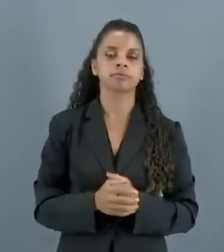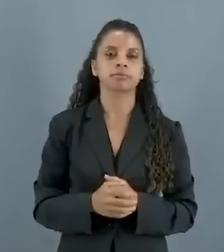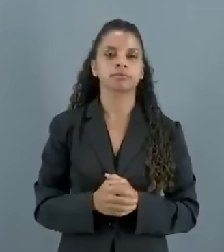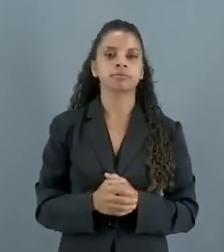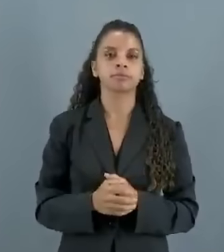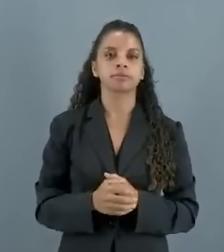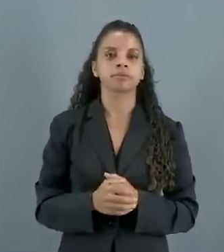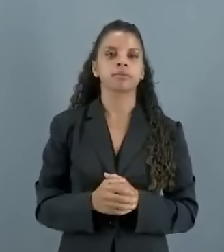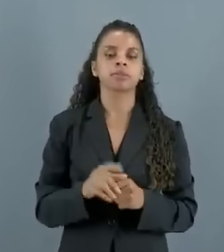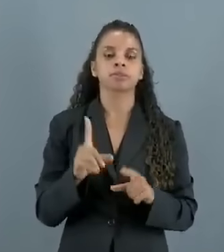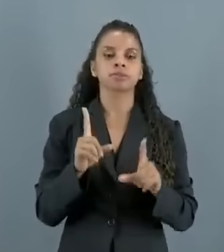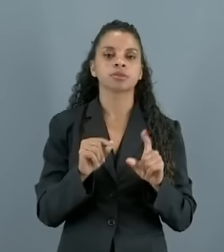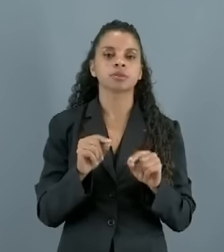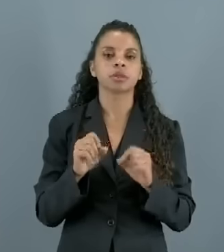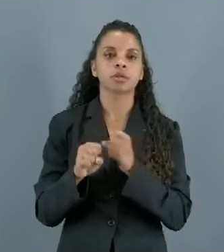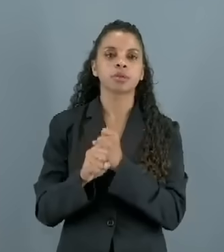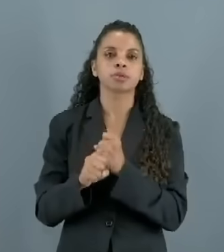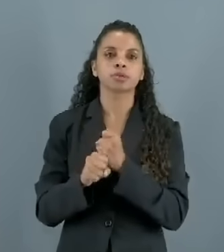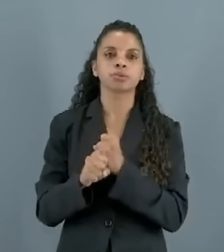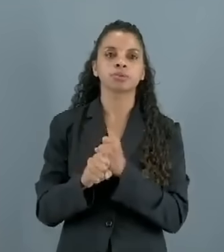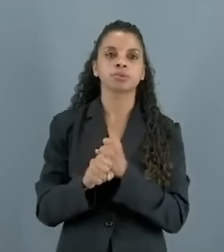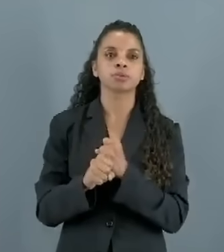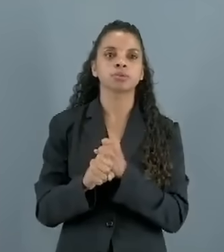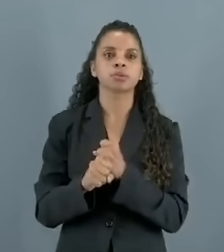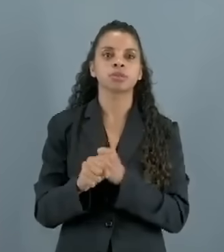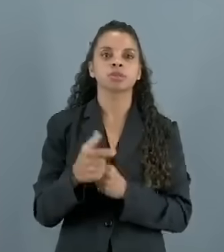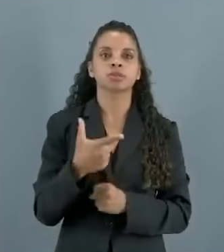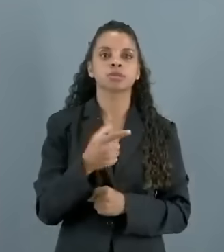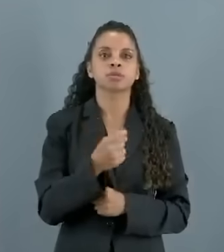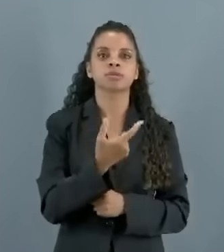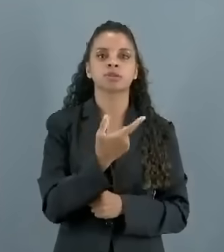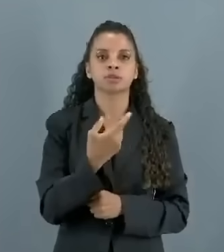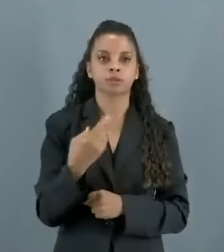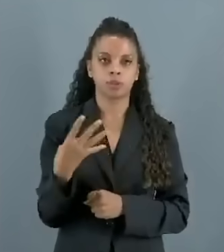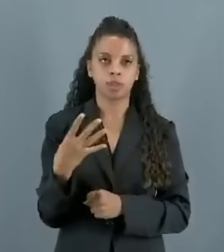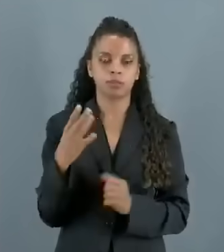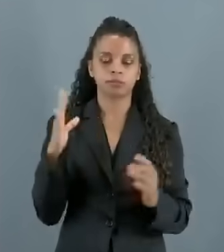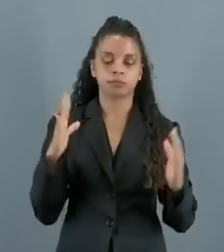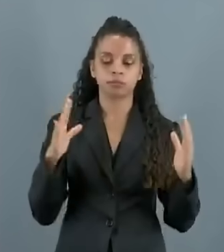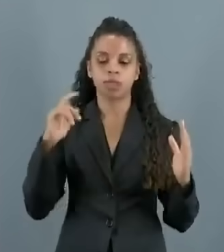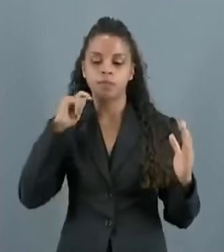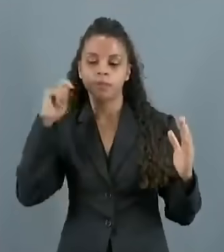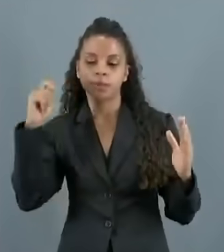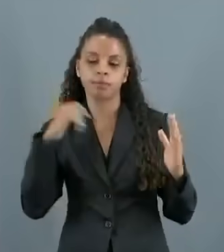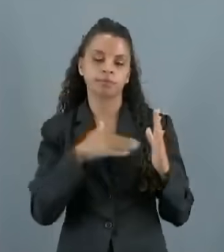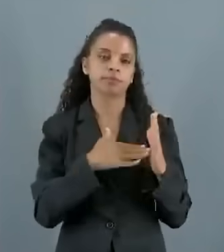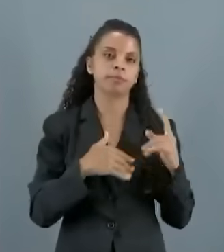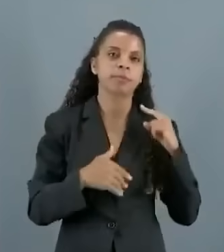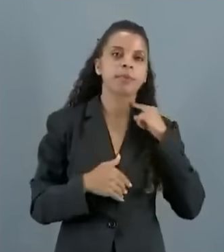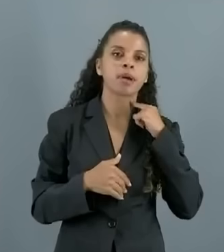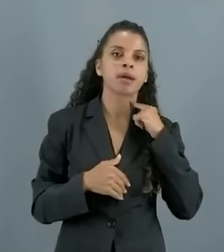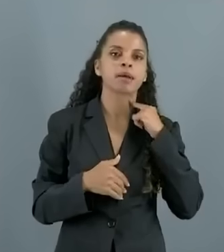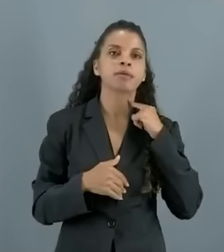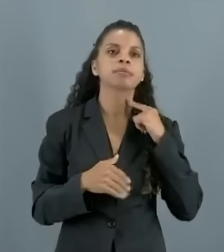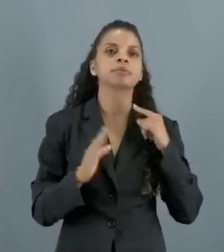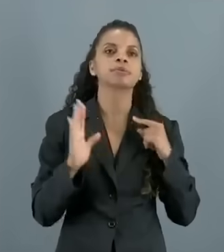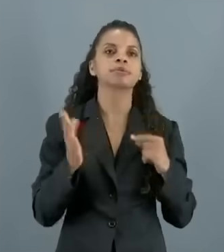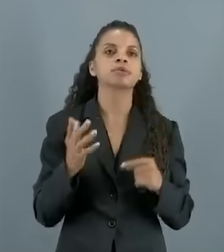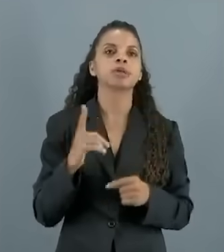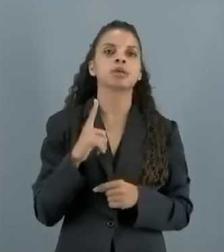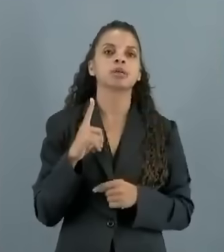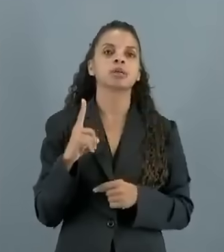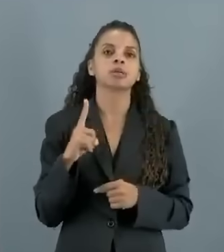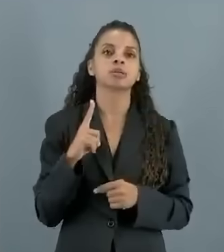desde o ano de 2024, entre abril e maio, já havia